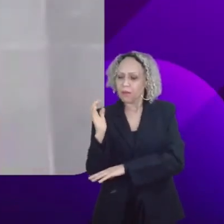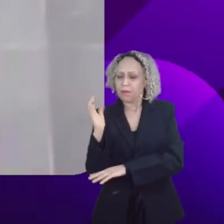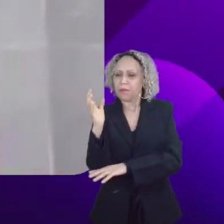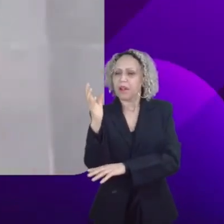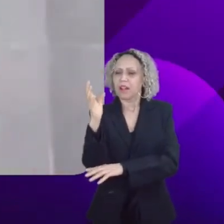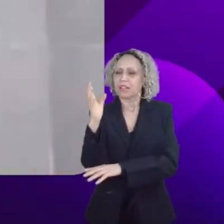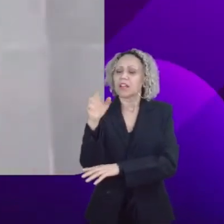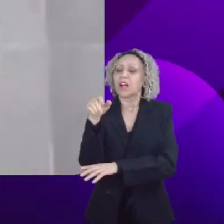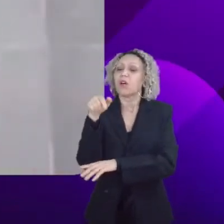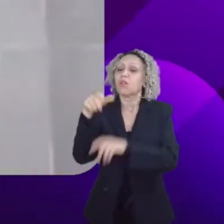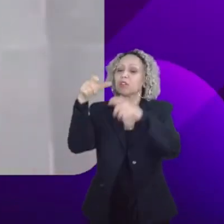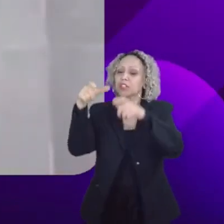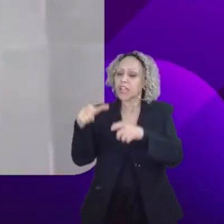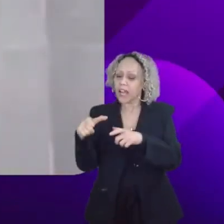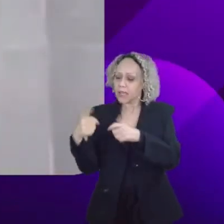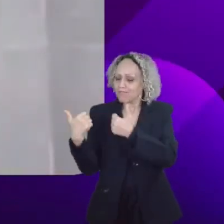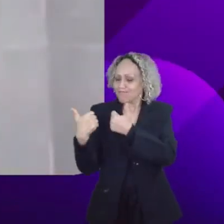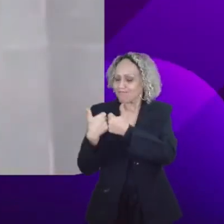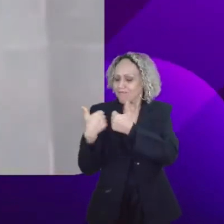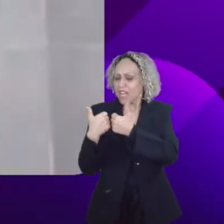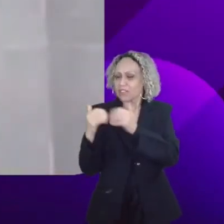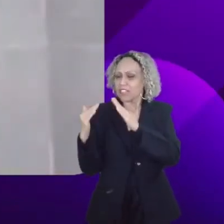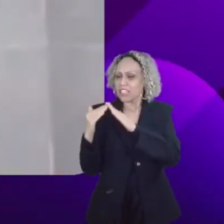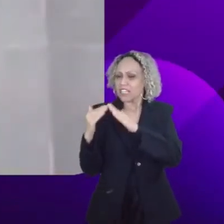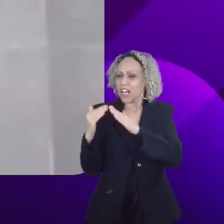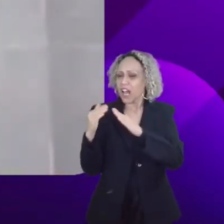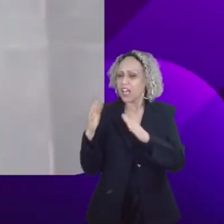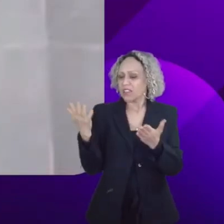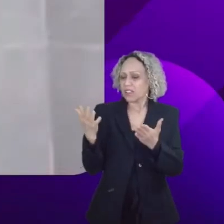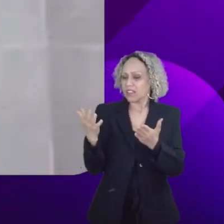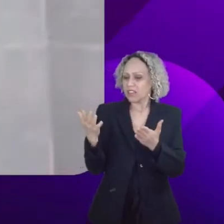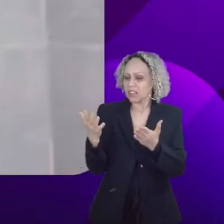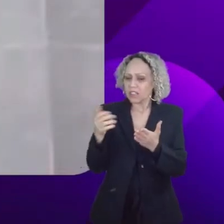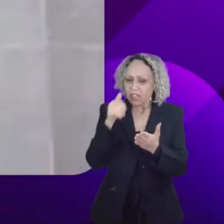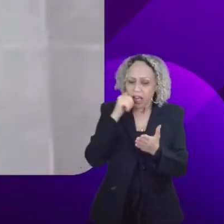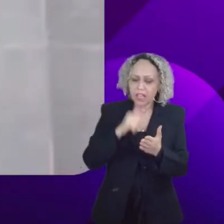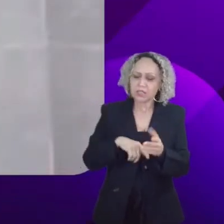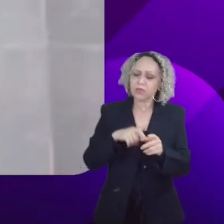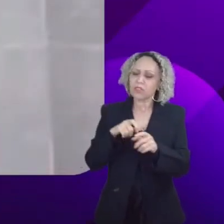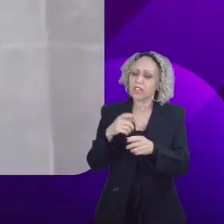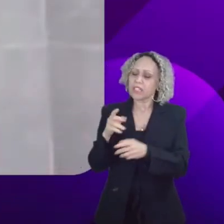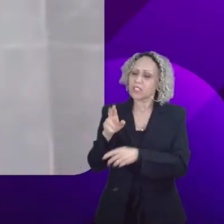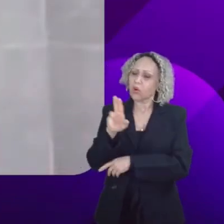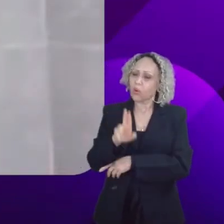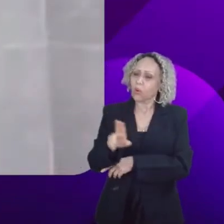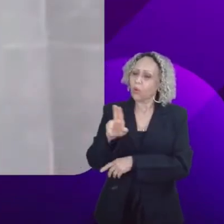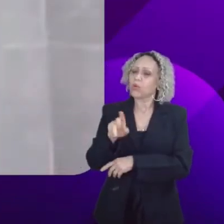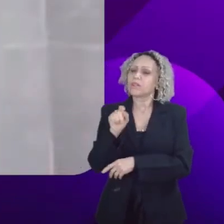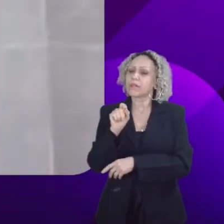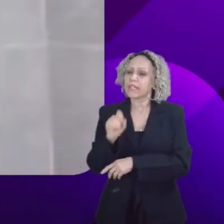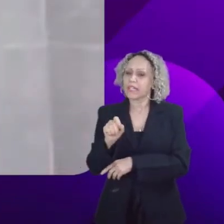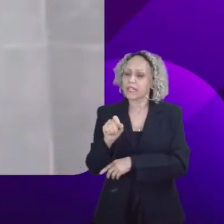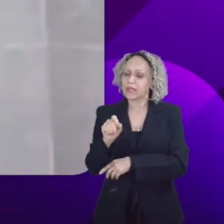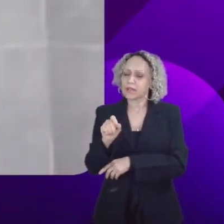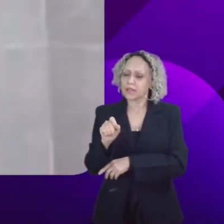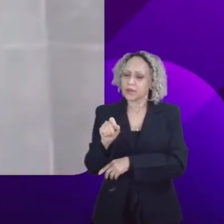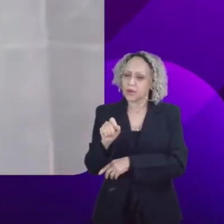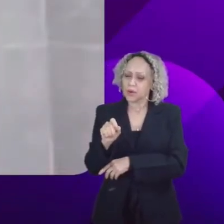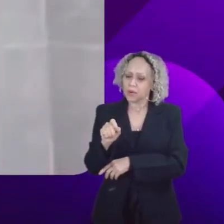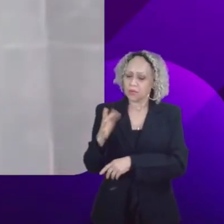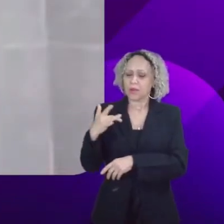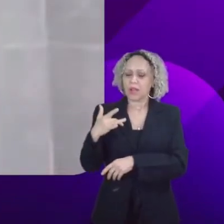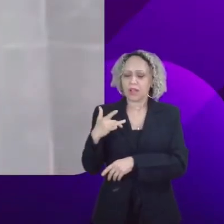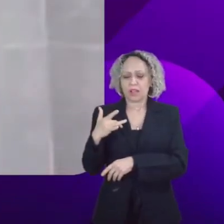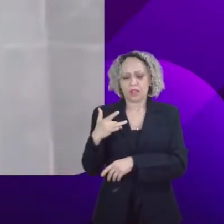plantas medicinais, elas são fundamentais para a prevenção e o cuidado da saúde. Só que a gente ainda tem um